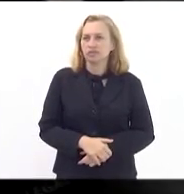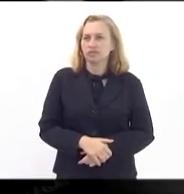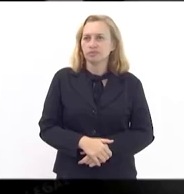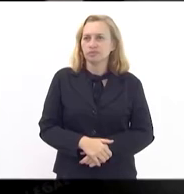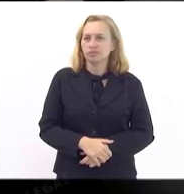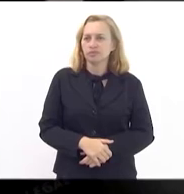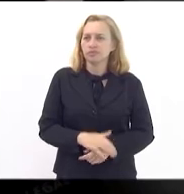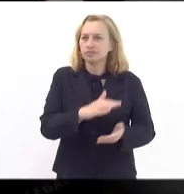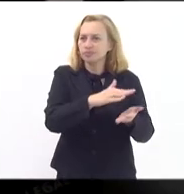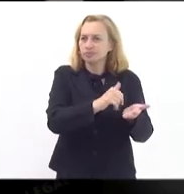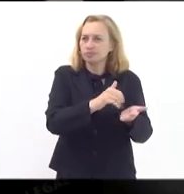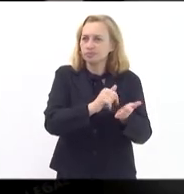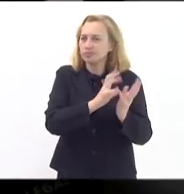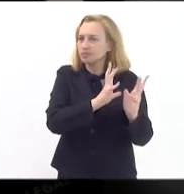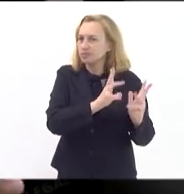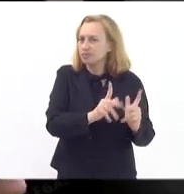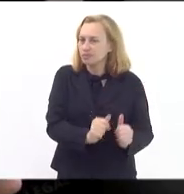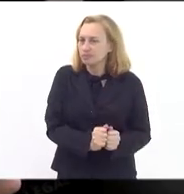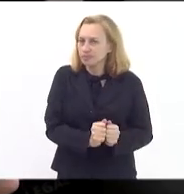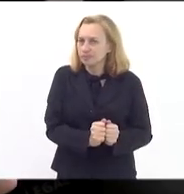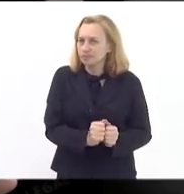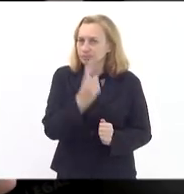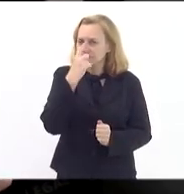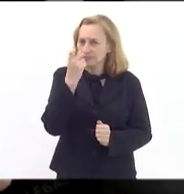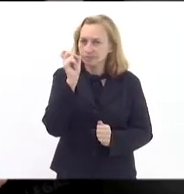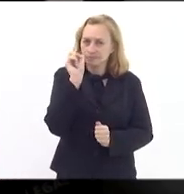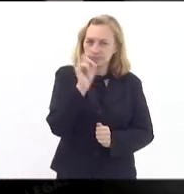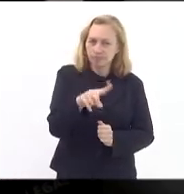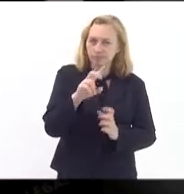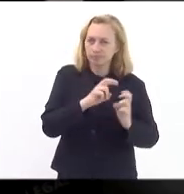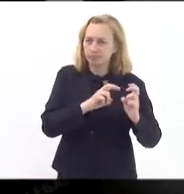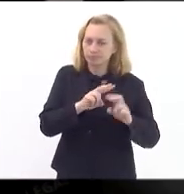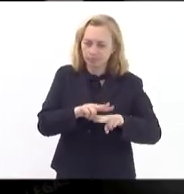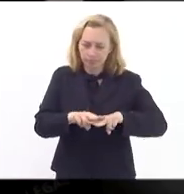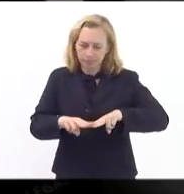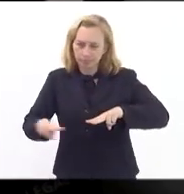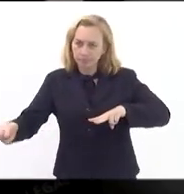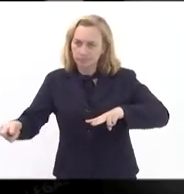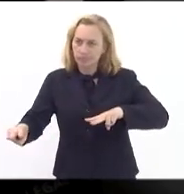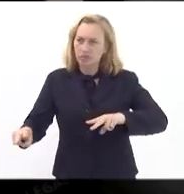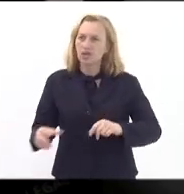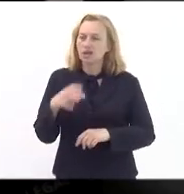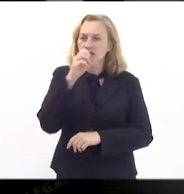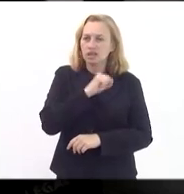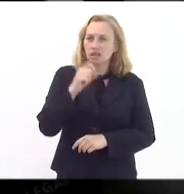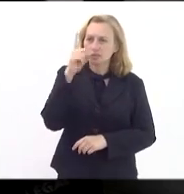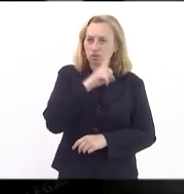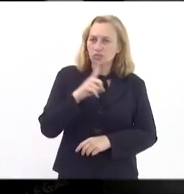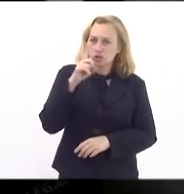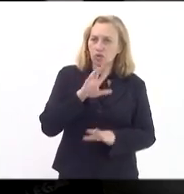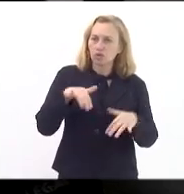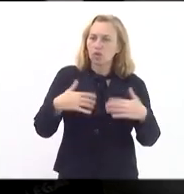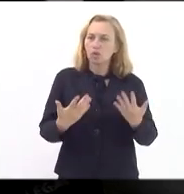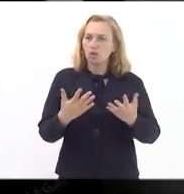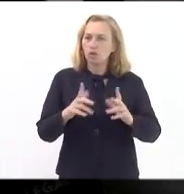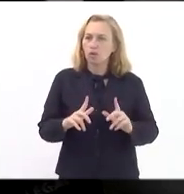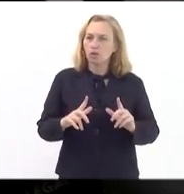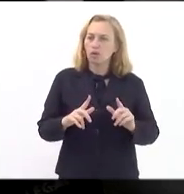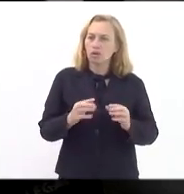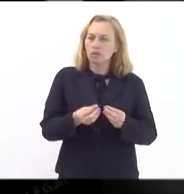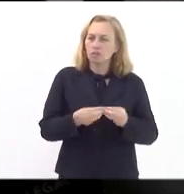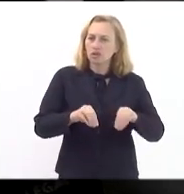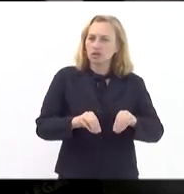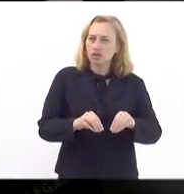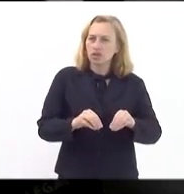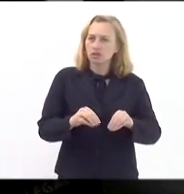nossa tiramos esse lixo que é jogado na linha férrea Então nesse final de semana Qual é o efeito do lixo quando